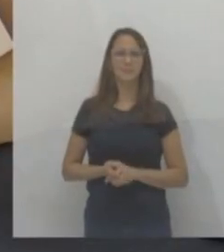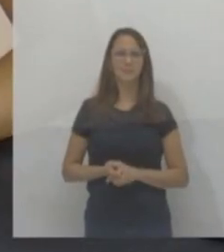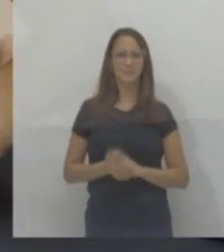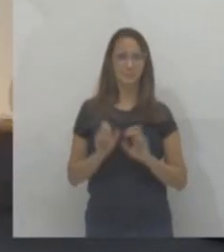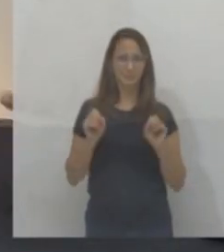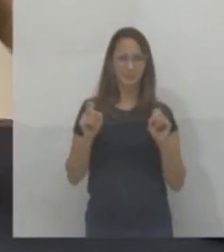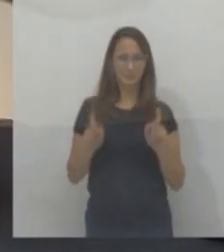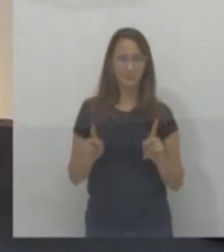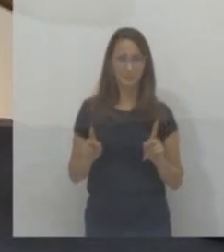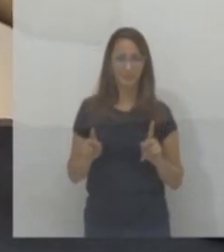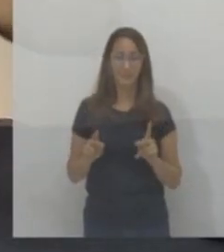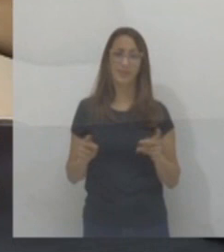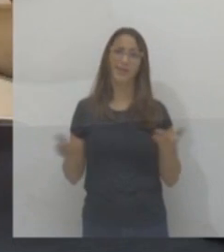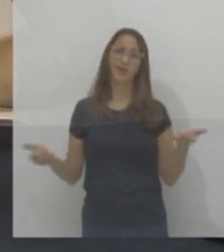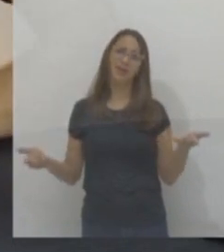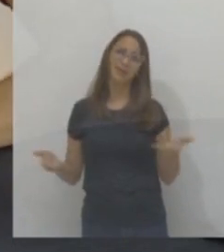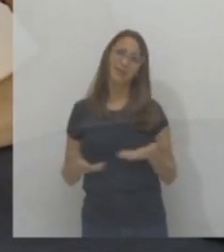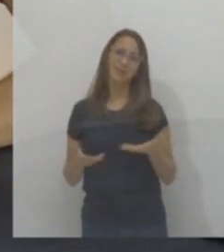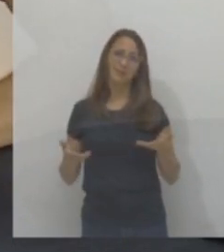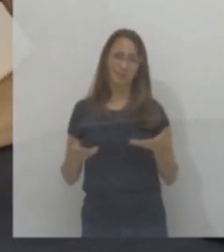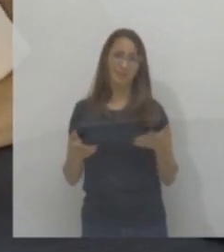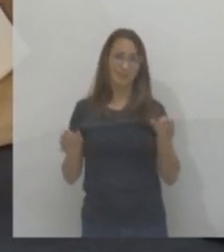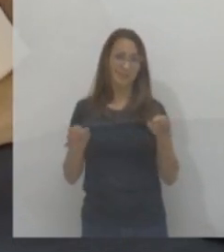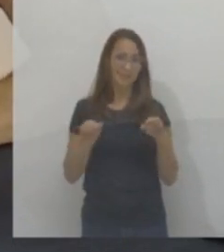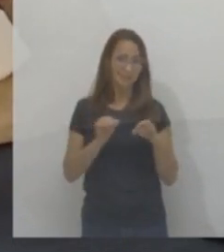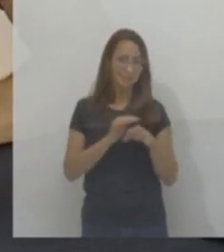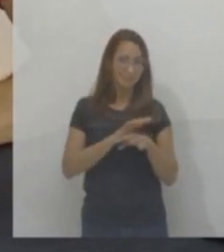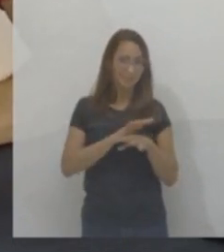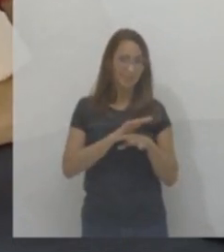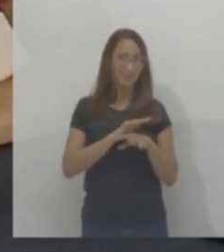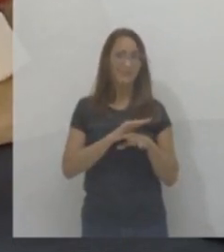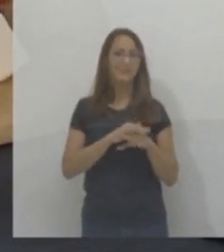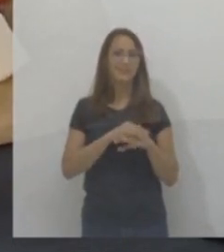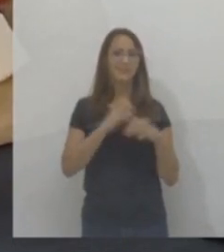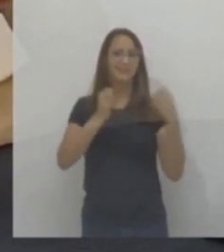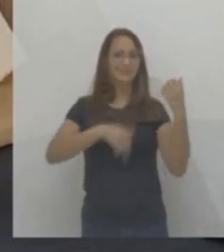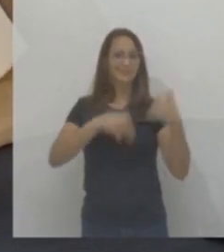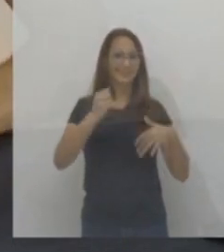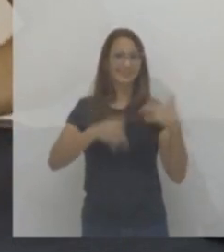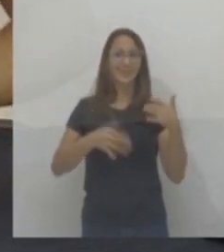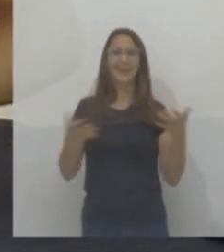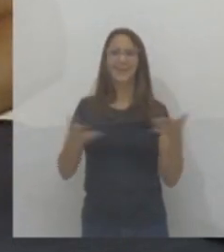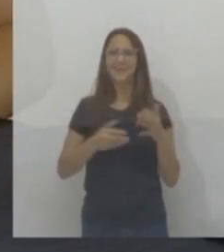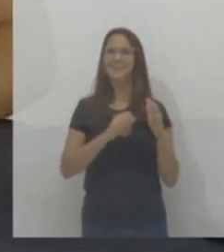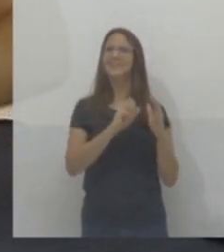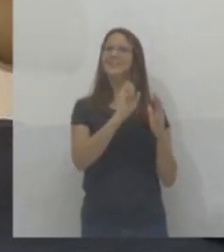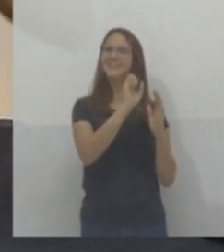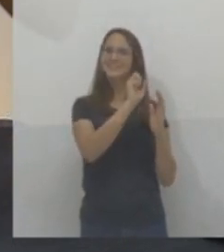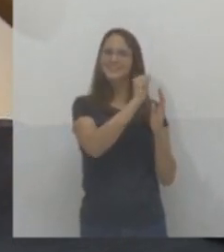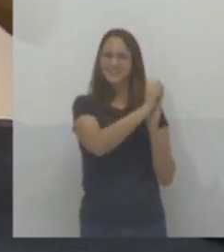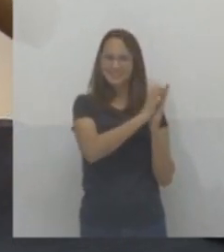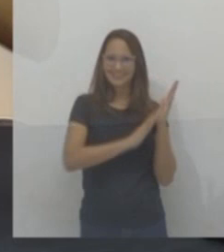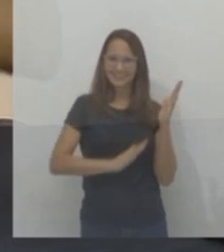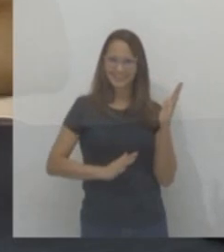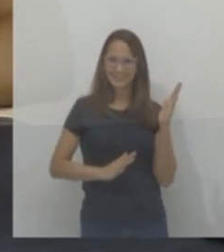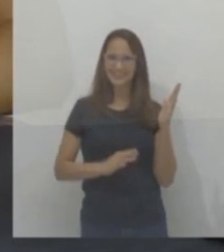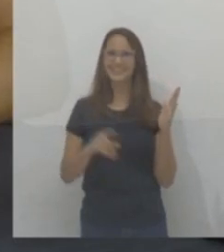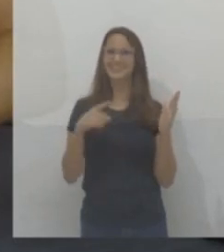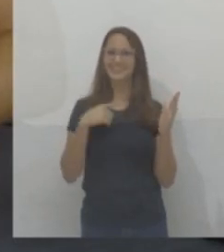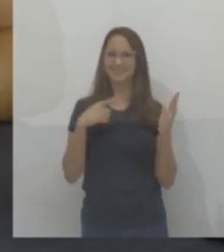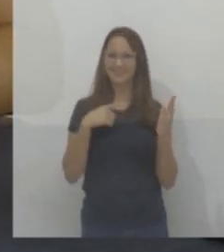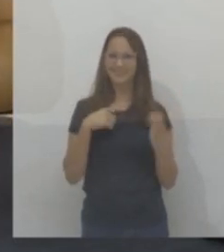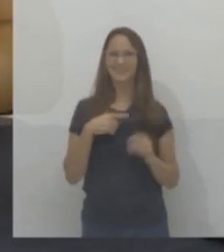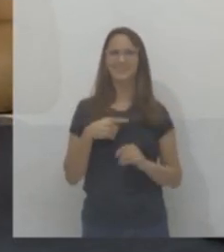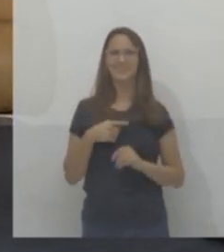Beleza? E aqui nós encerramos a parte da explicação. Vamos então para os nossos exercícios, tá? Exercícios em que eu dou a oportunidade de